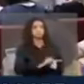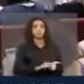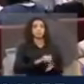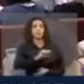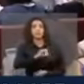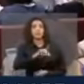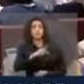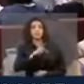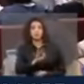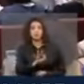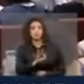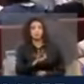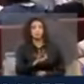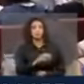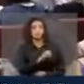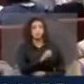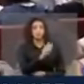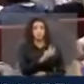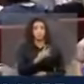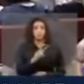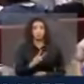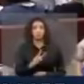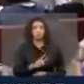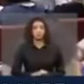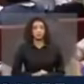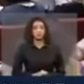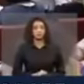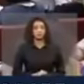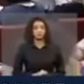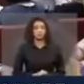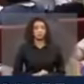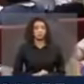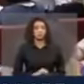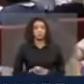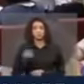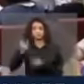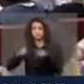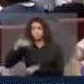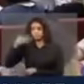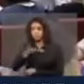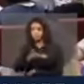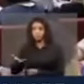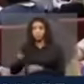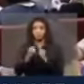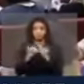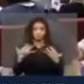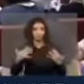442, demais autoridades, expositores, auditório.